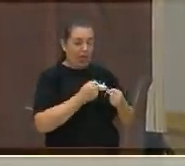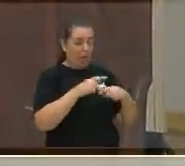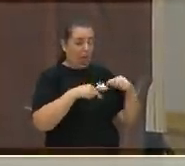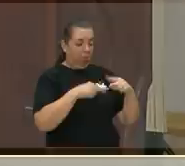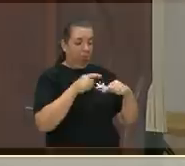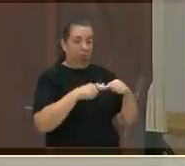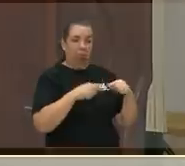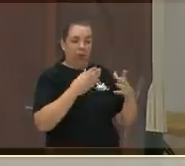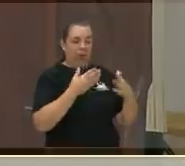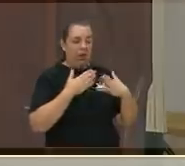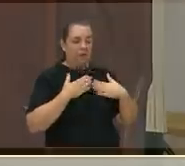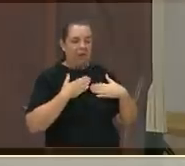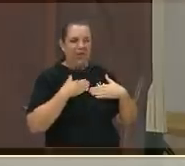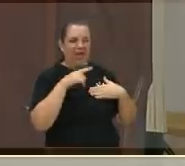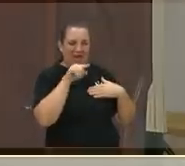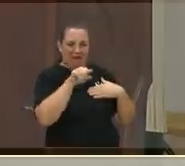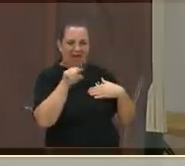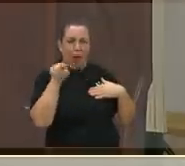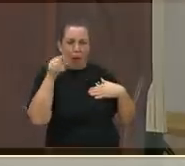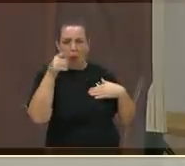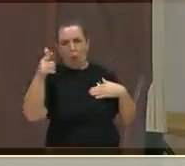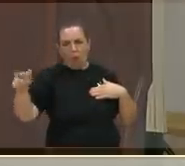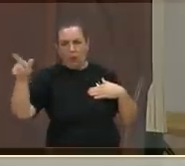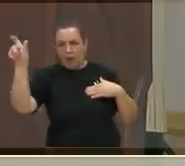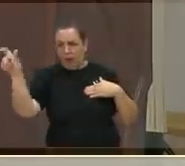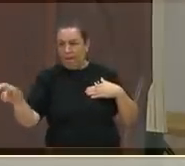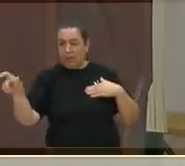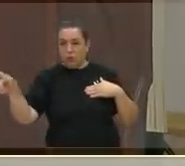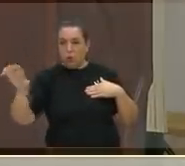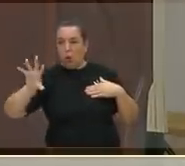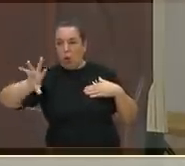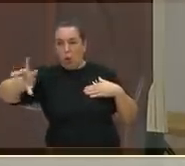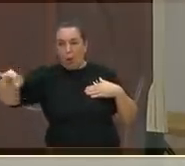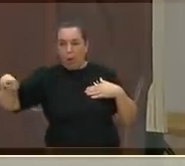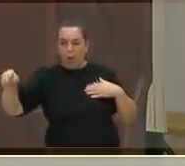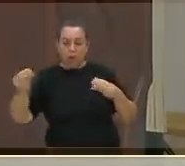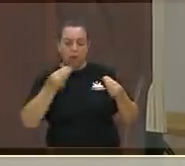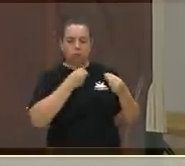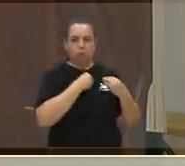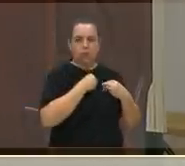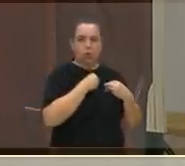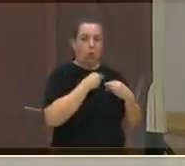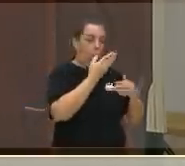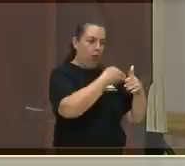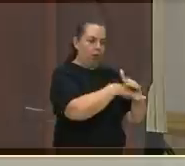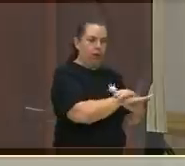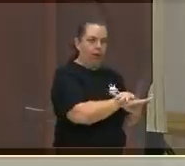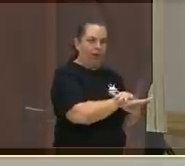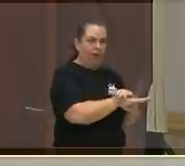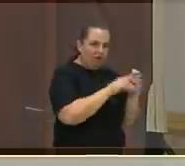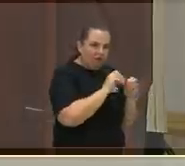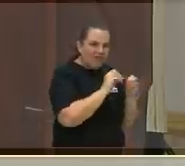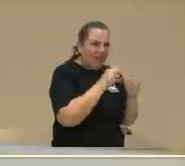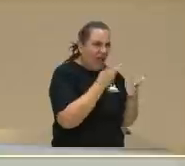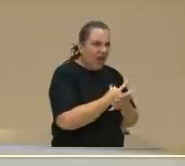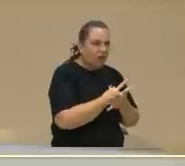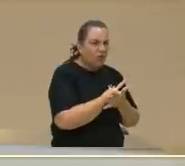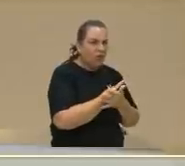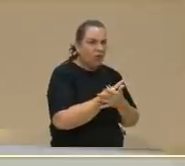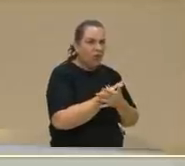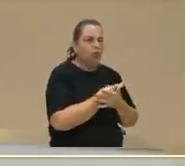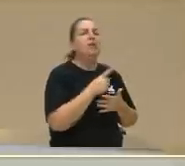eu sabia que era roubado e interceptei passeios que tem